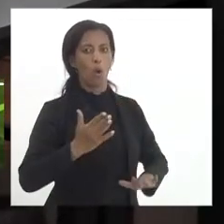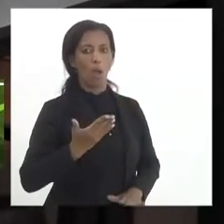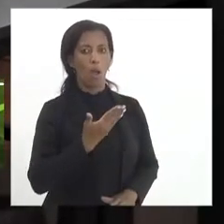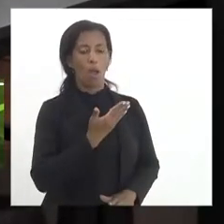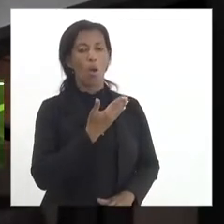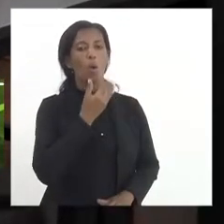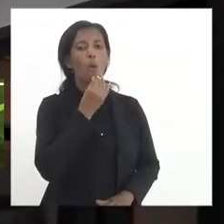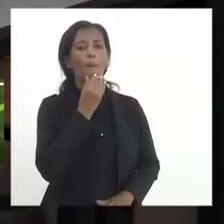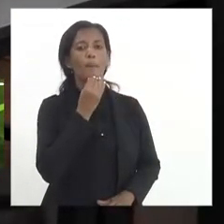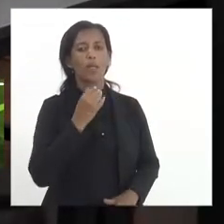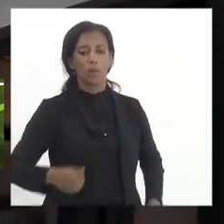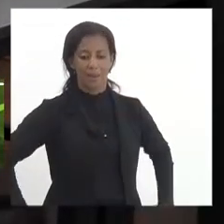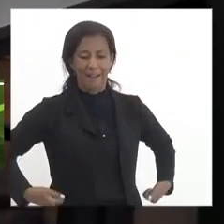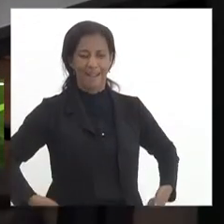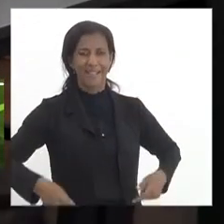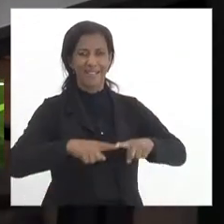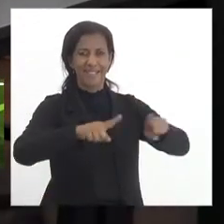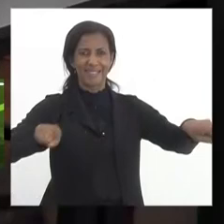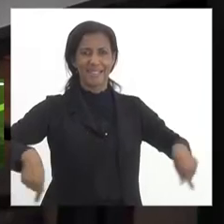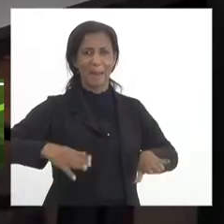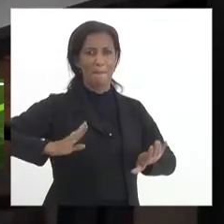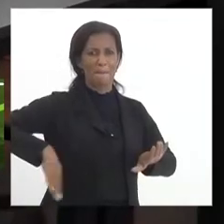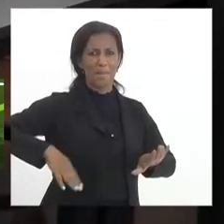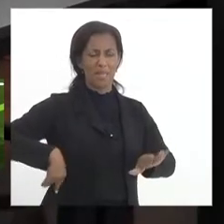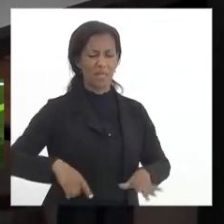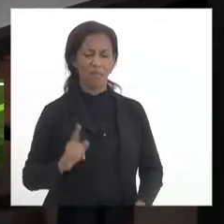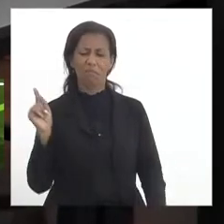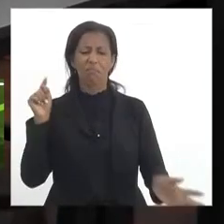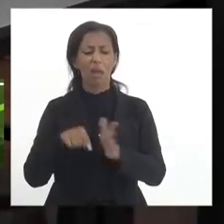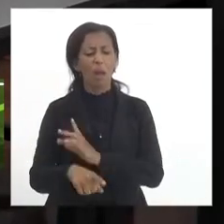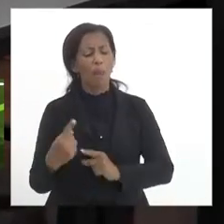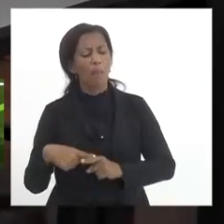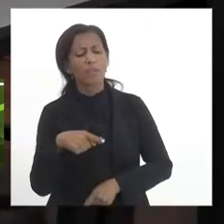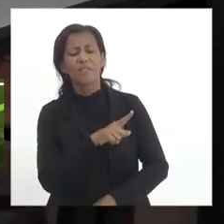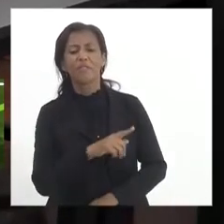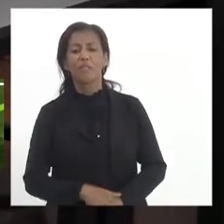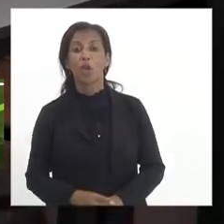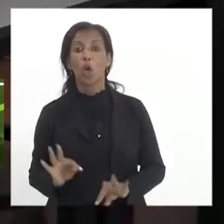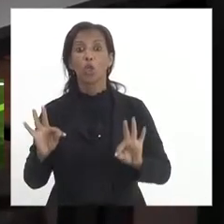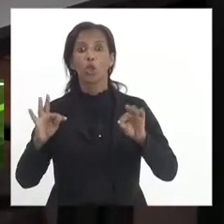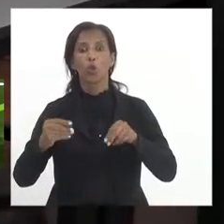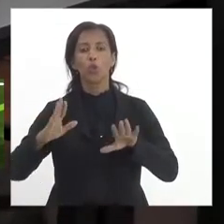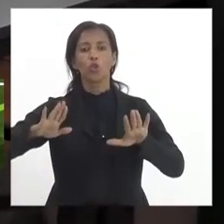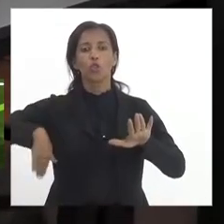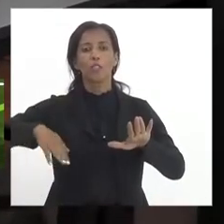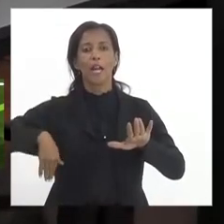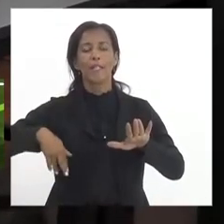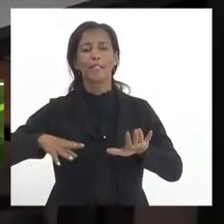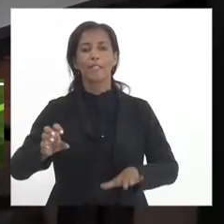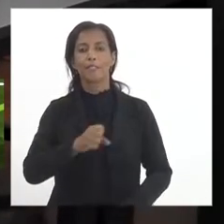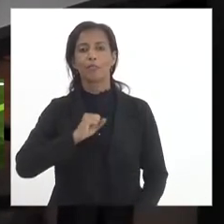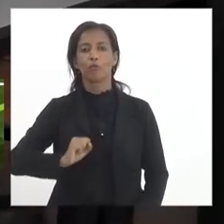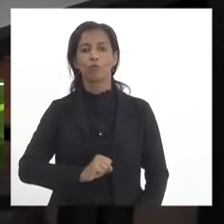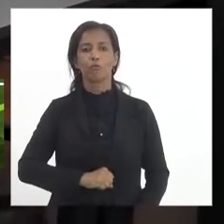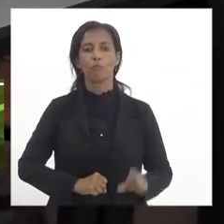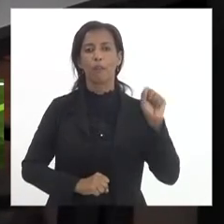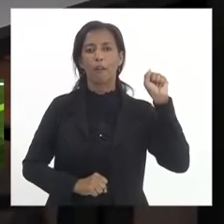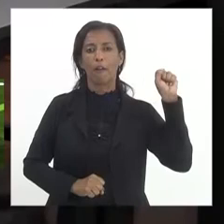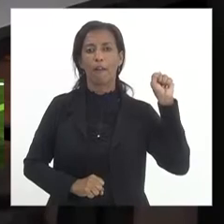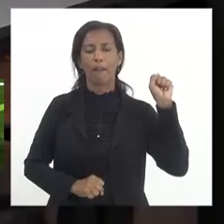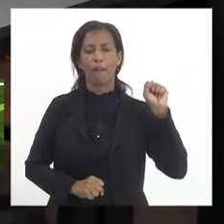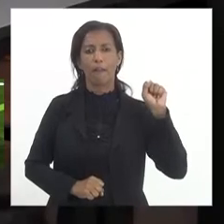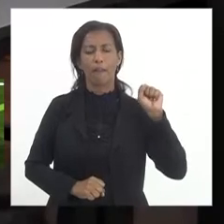menino era um cadeirante. Perguntado para ela: por que você fez isso? Ela disse: todos nadam, são super-heróis. Na cabeça